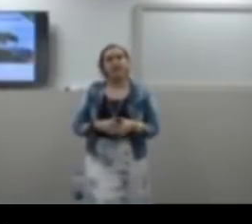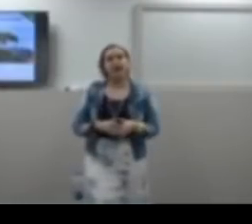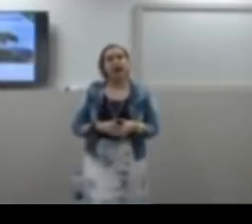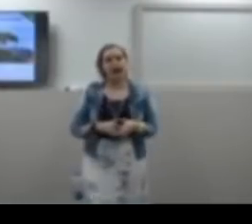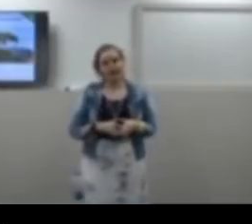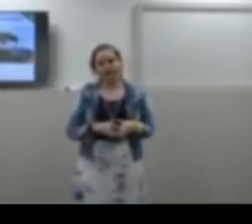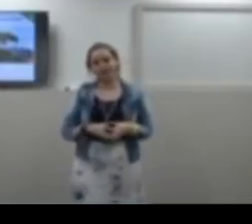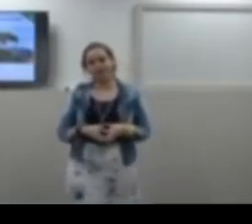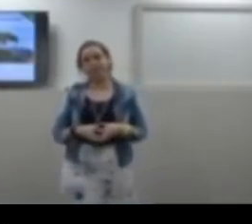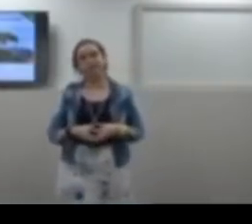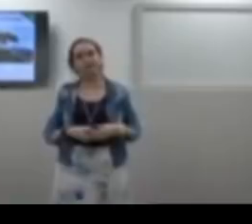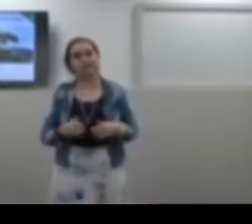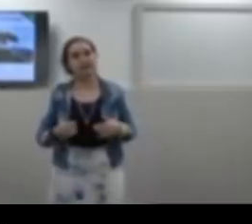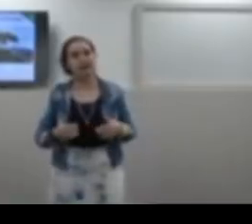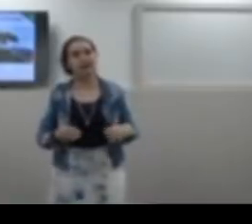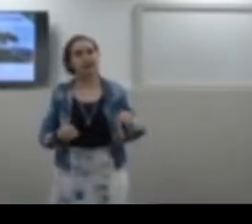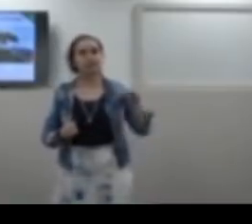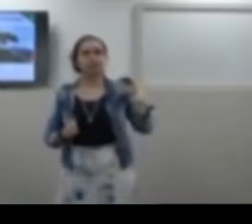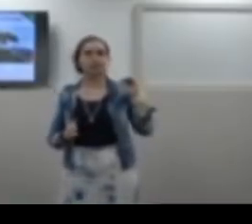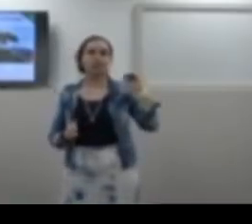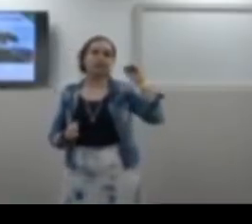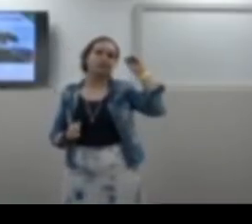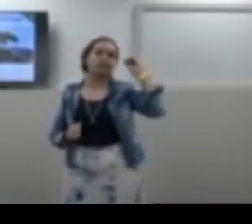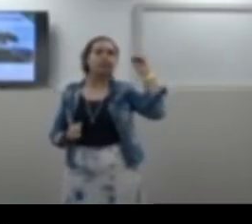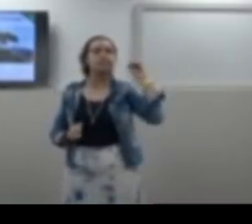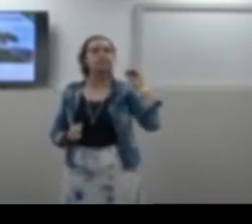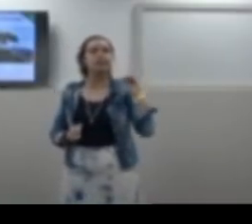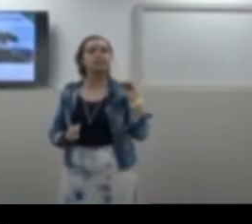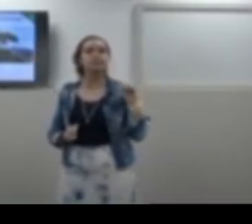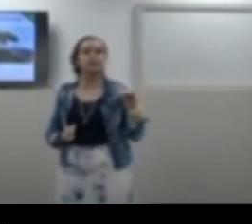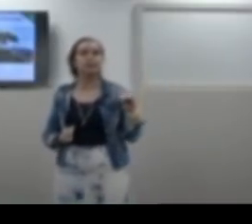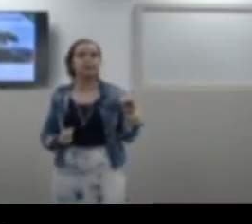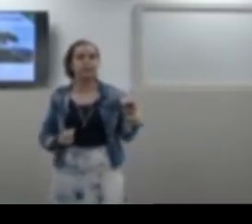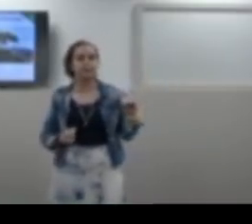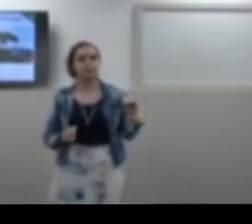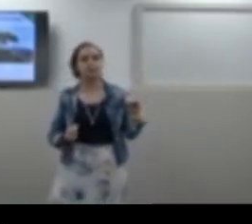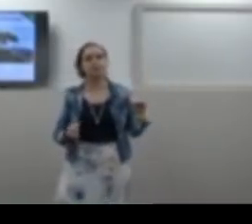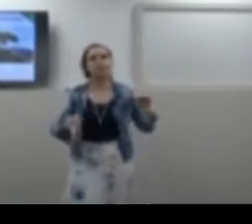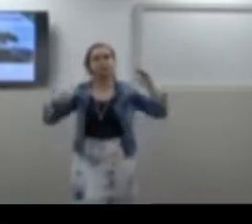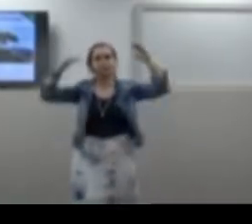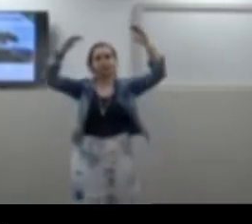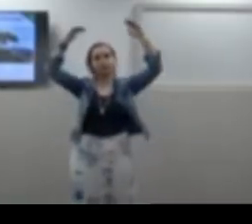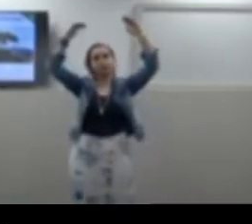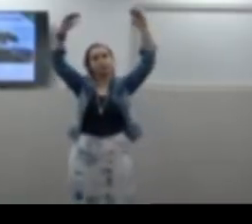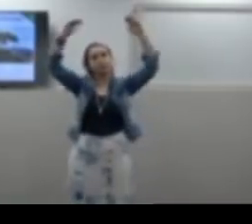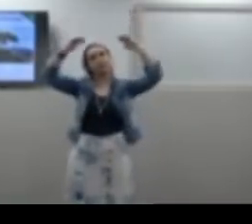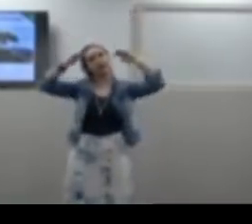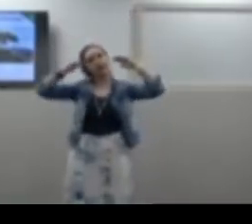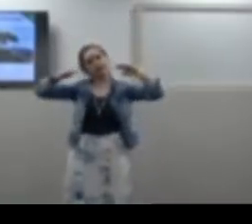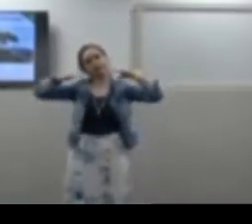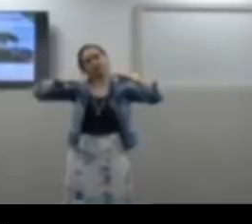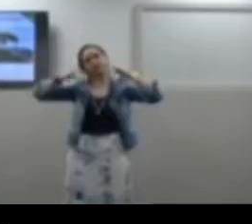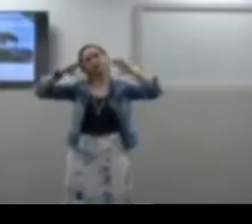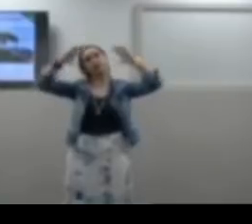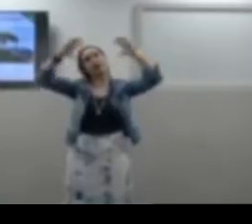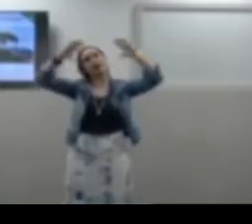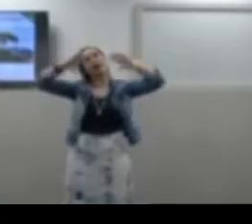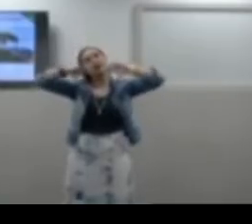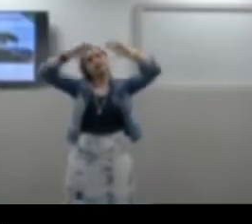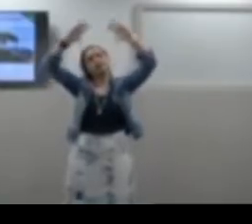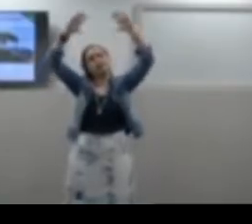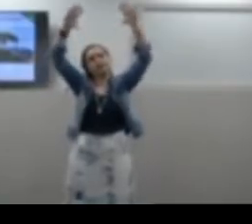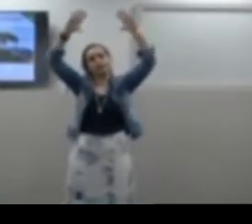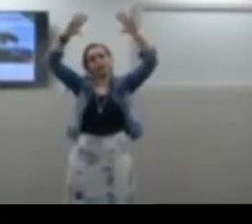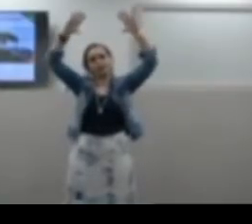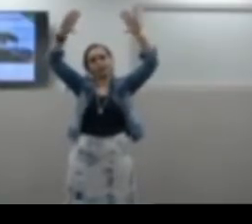ali. A vegetação dessa área, a gente divide ela em 3 estratos arbóreos, ou seja, pela altura da árvore, tá? Então,